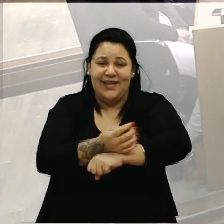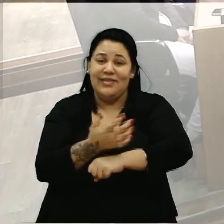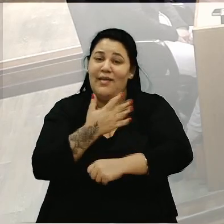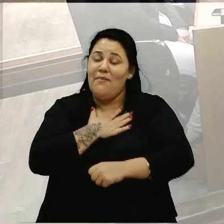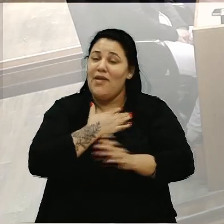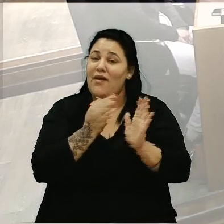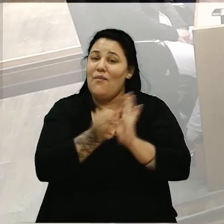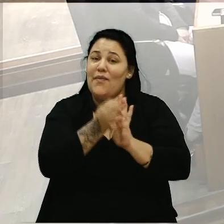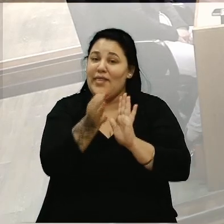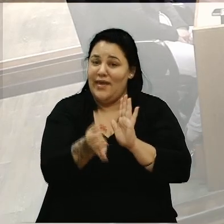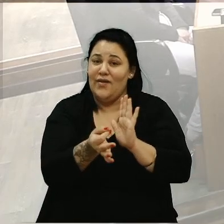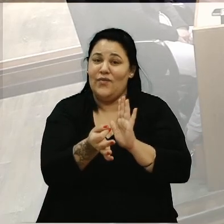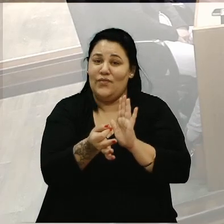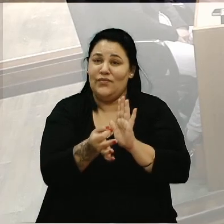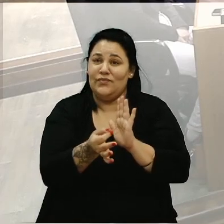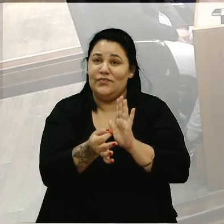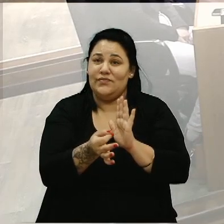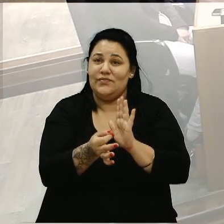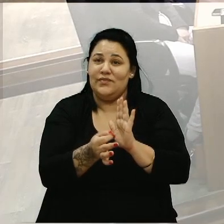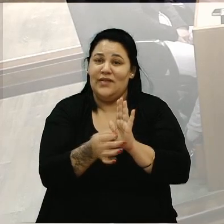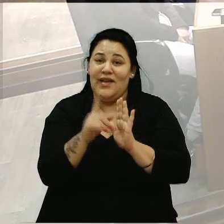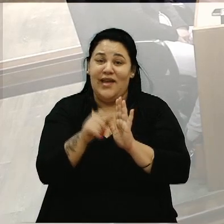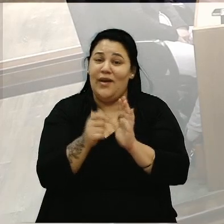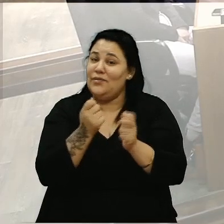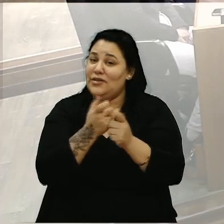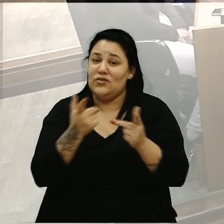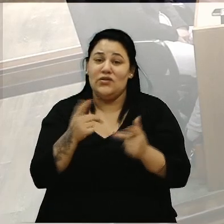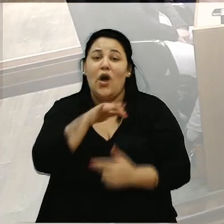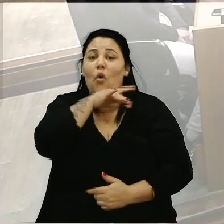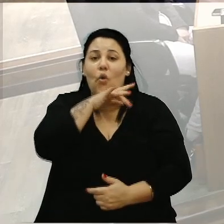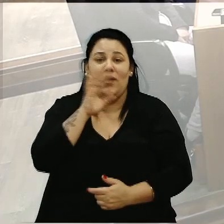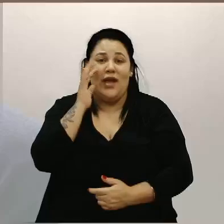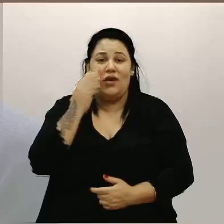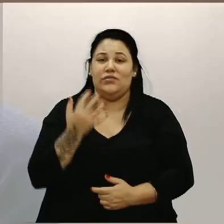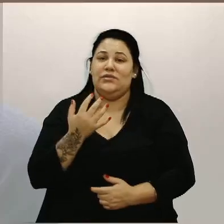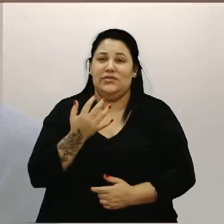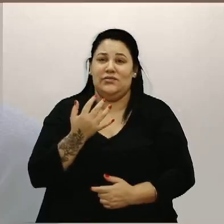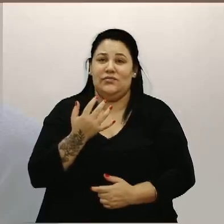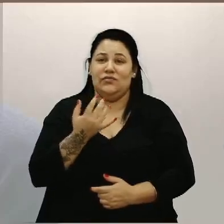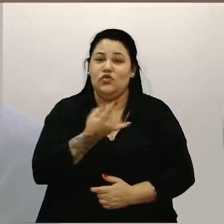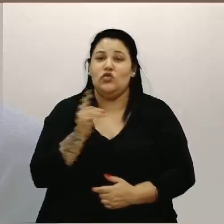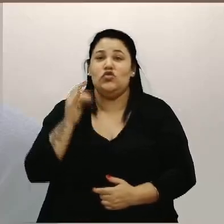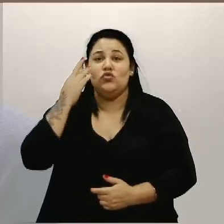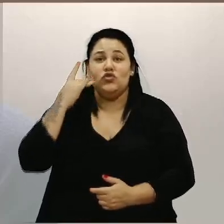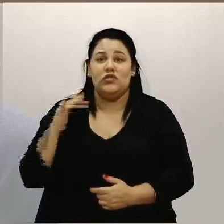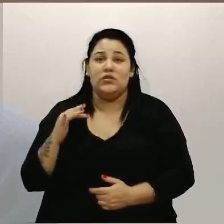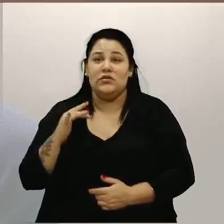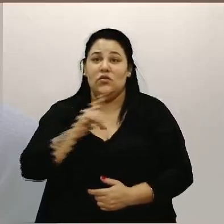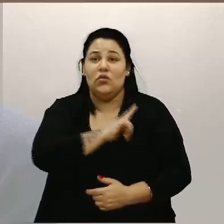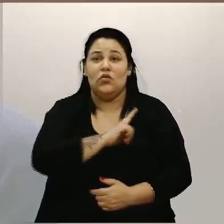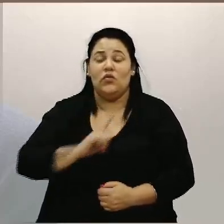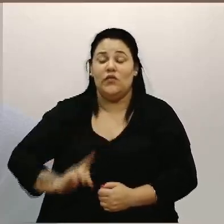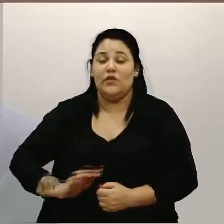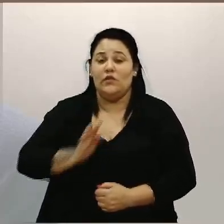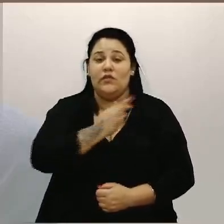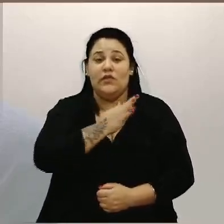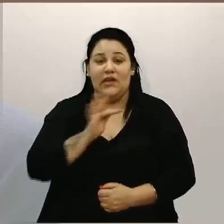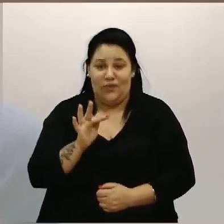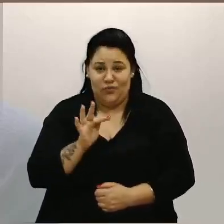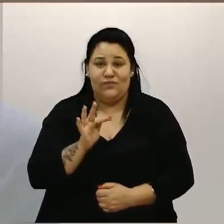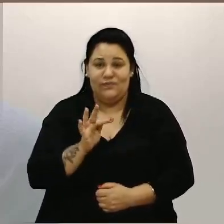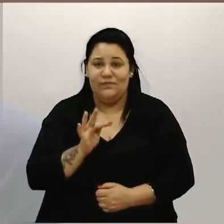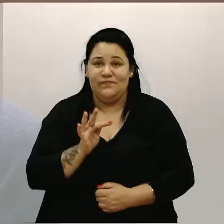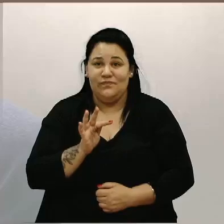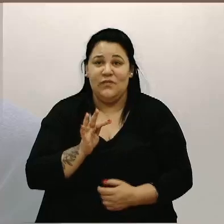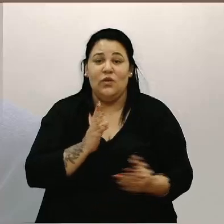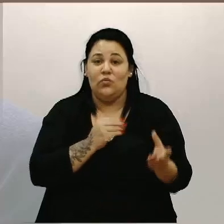vista, é uma das grandes notícias negativas que aconteceram nos últimos dias. O governo federal, por várias vezes,